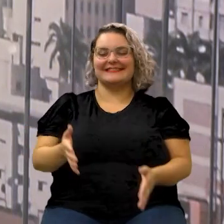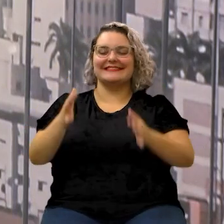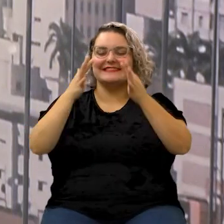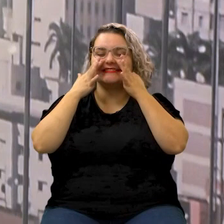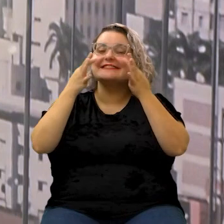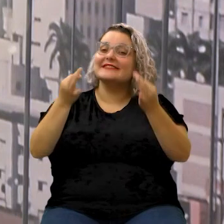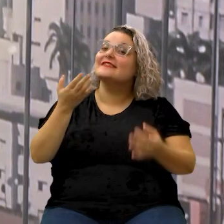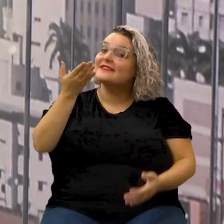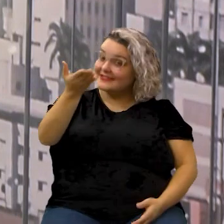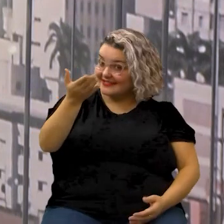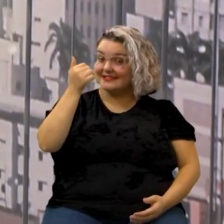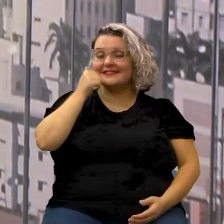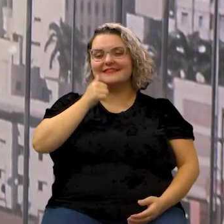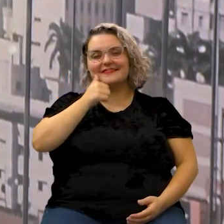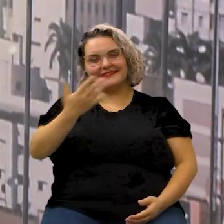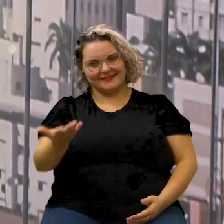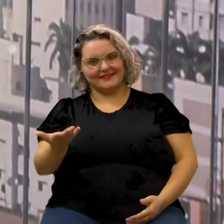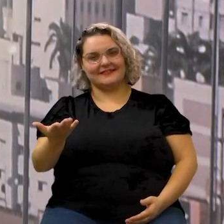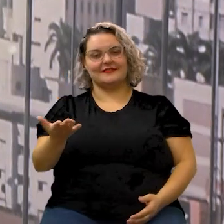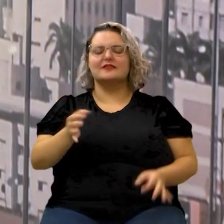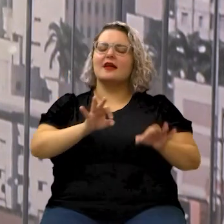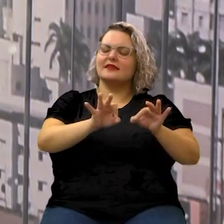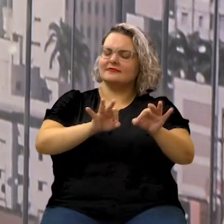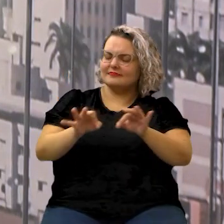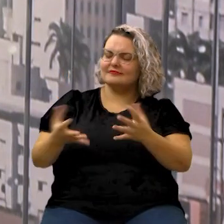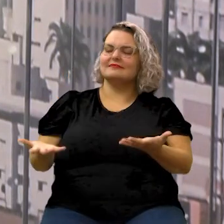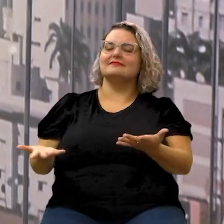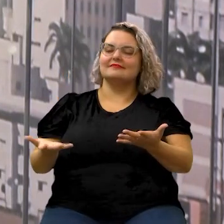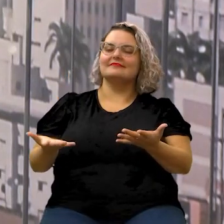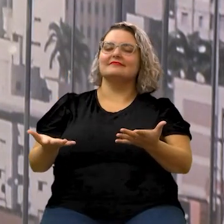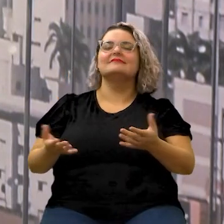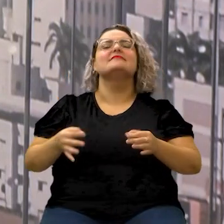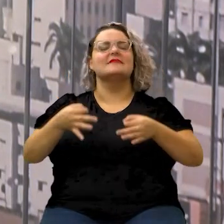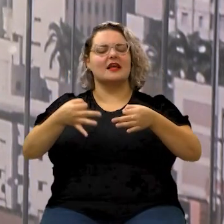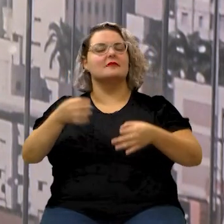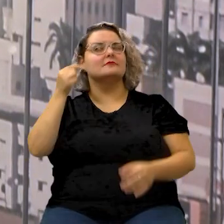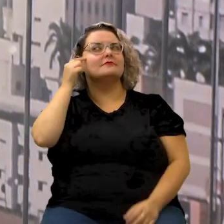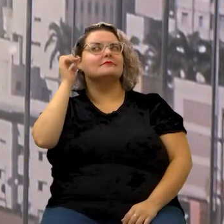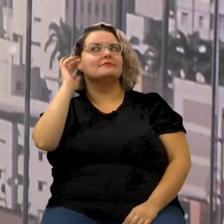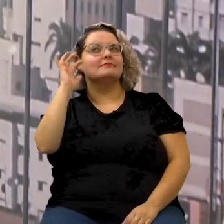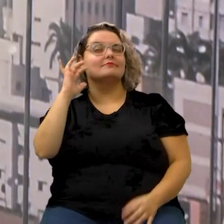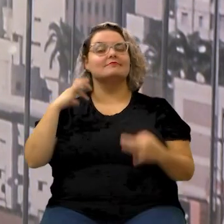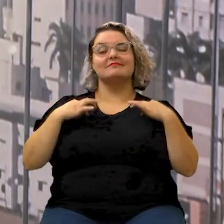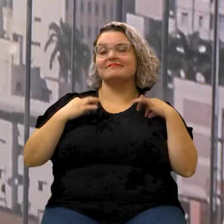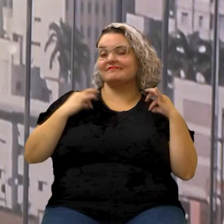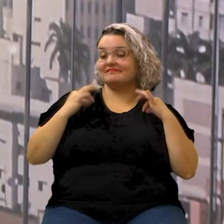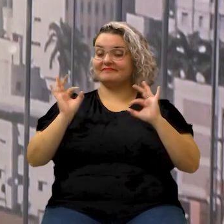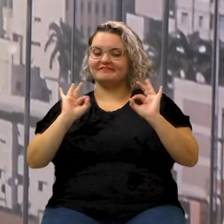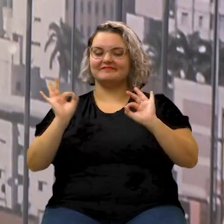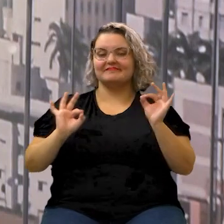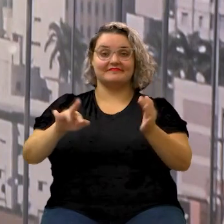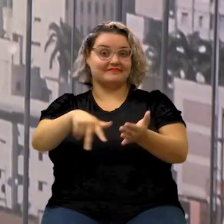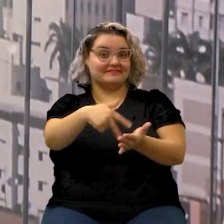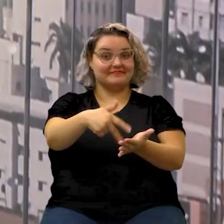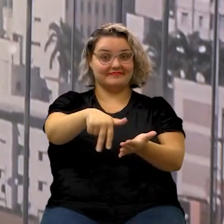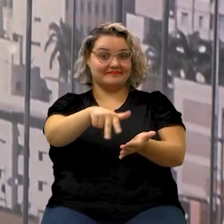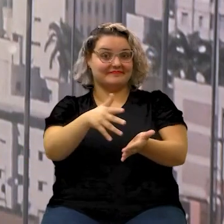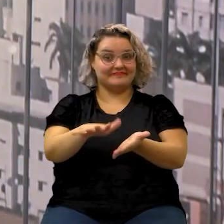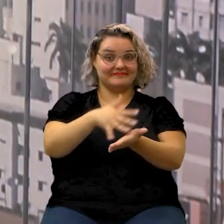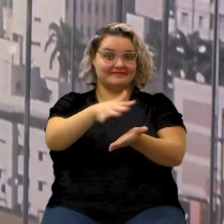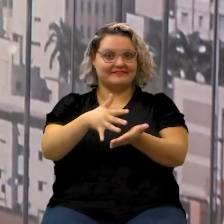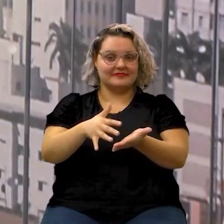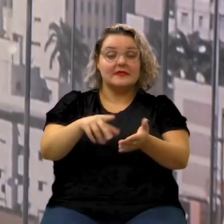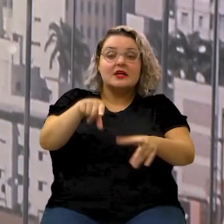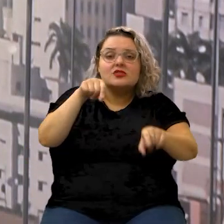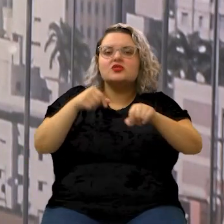principalmente você mulher que tá a fim aí, já está se organizando, se programando, pensando na roupa que vai pular carnaval? Já